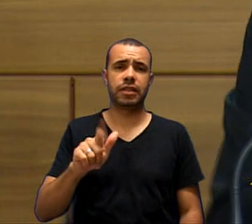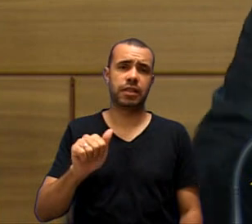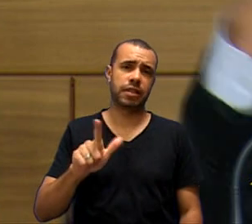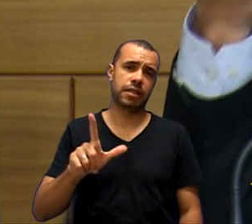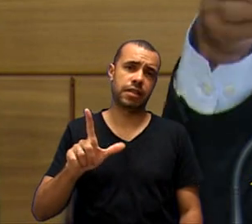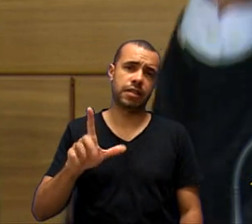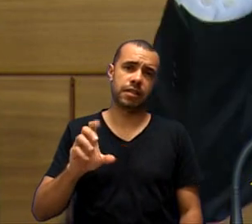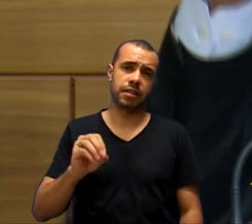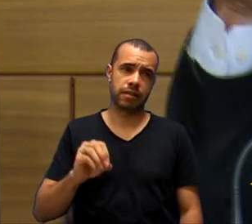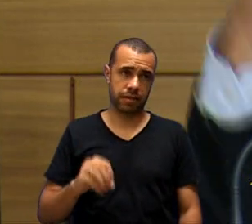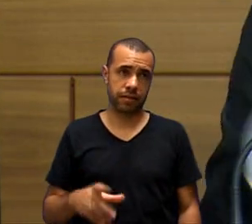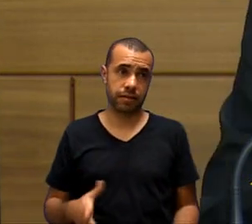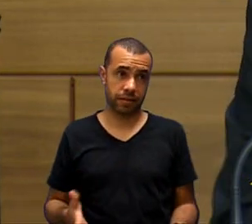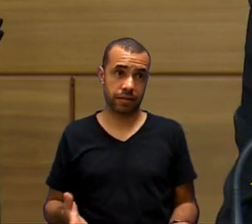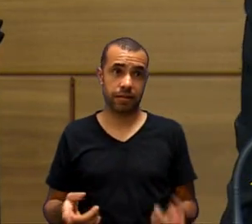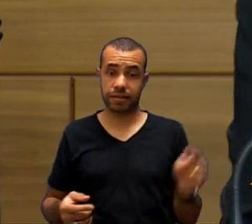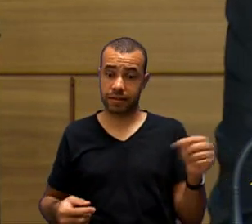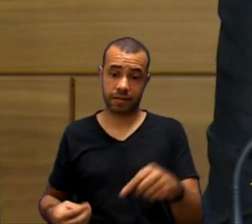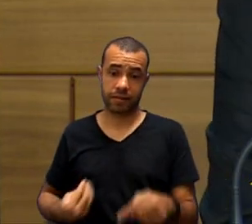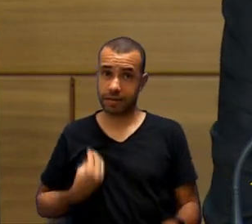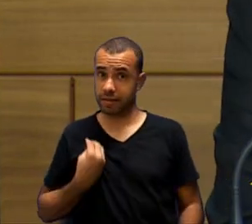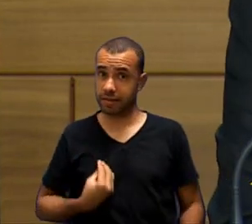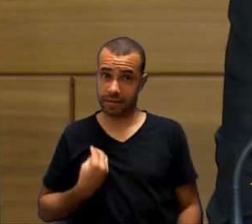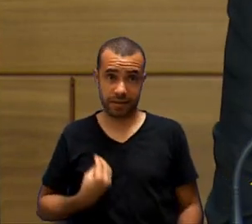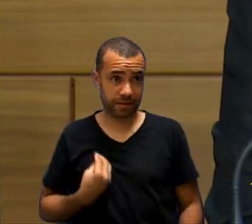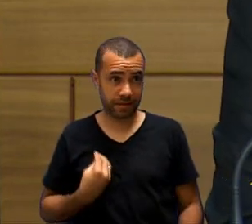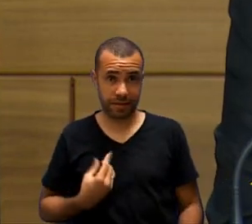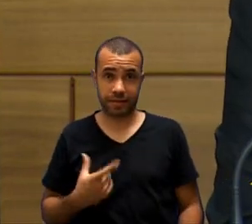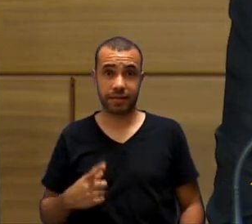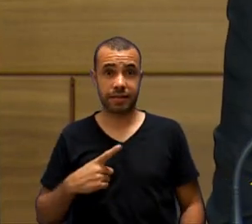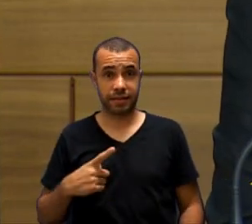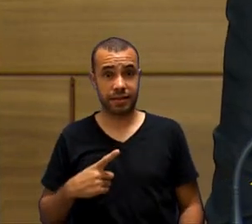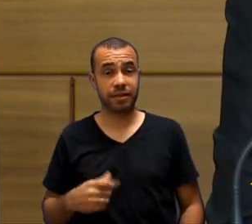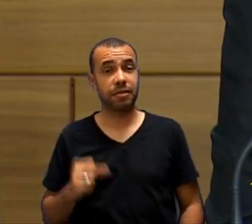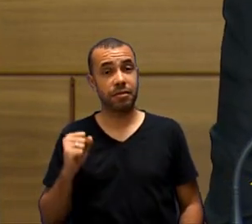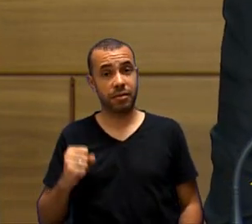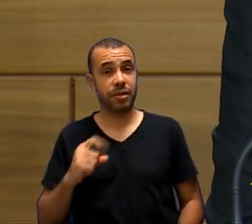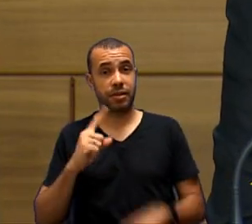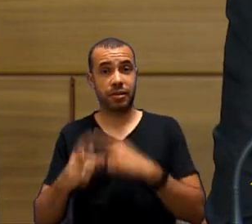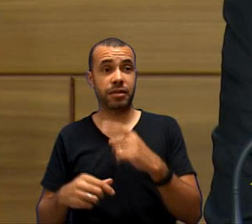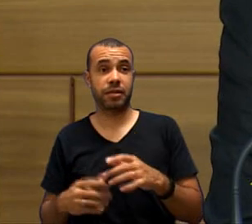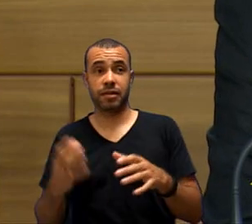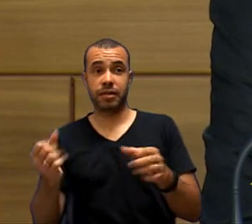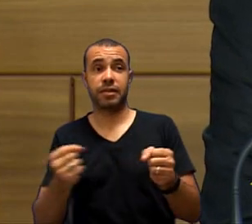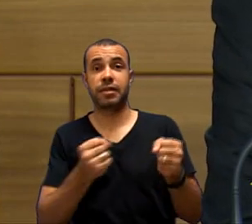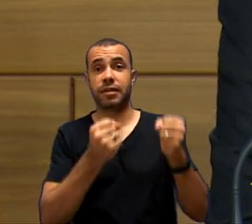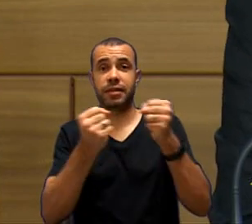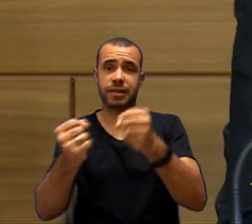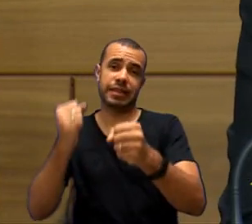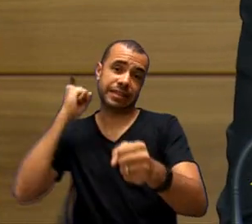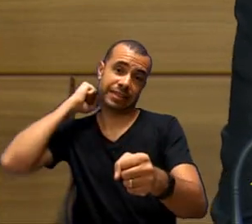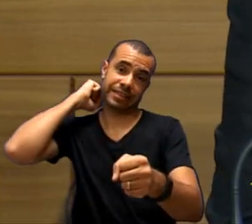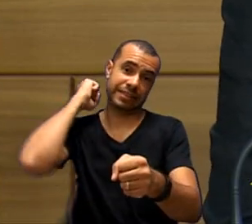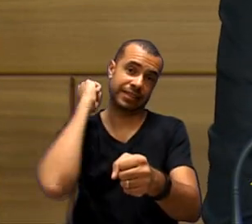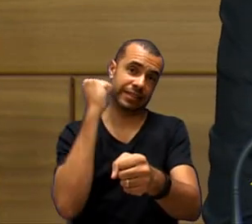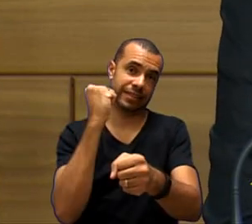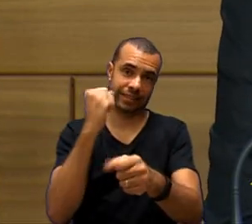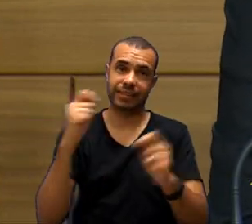que oportunamente se encontra aqui no plenário e pode ser crucificado depois por vocês.